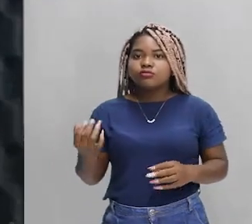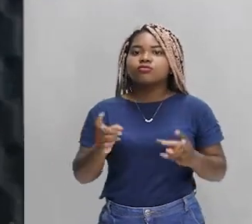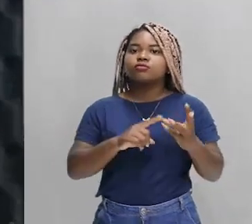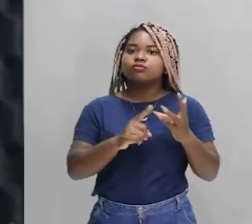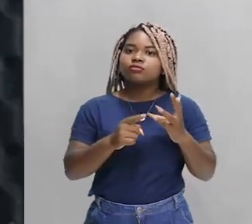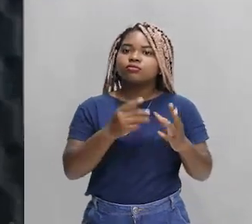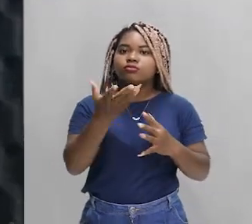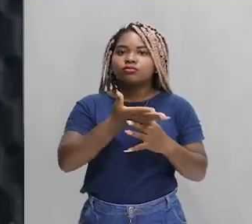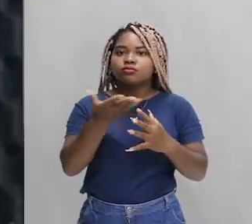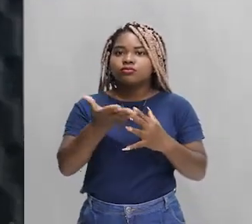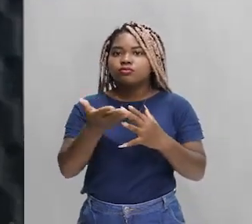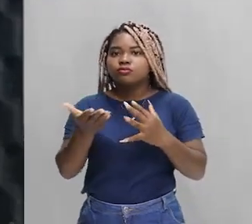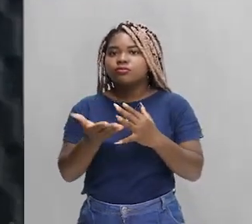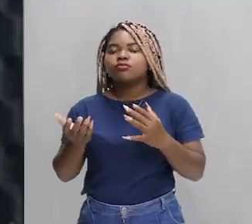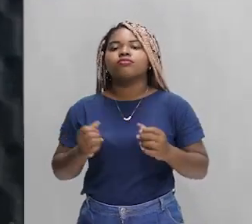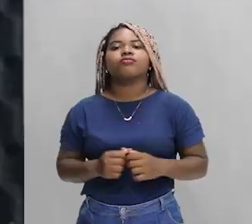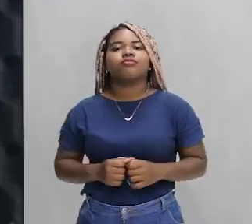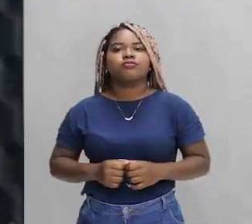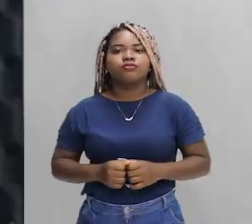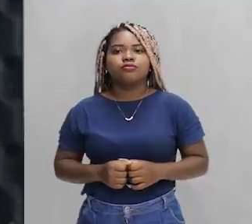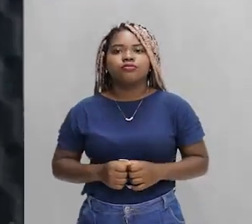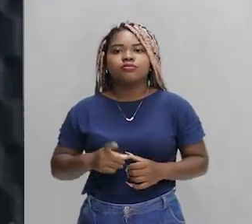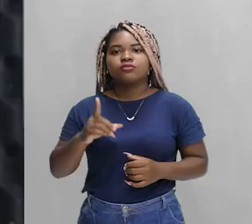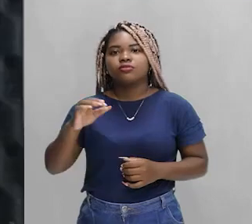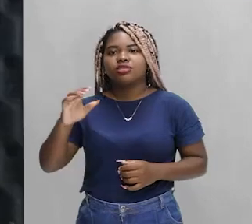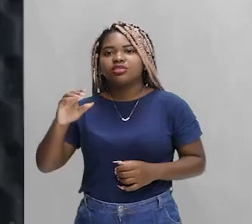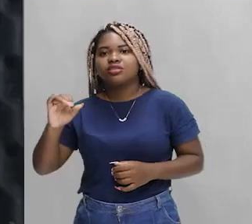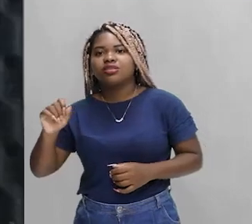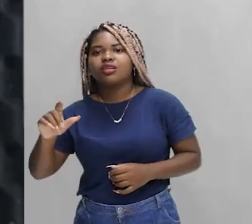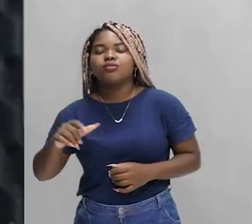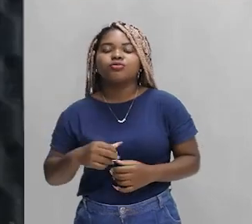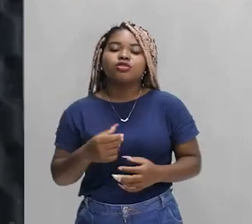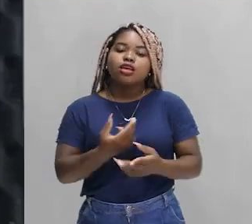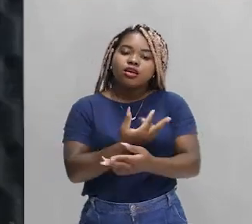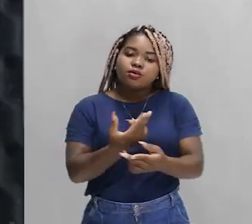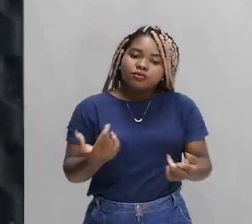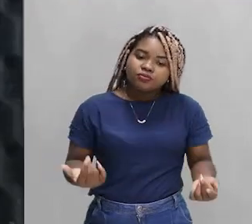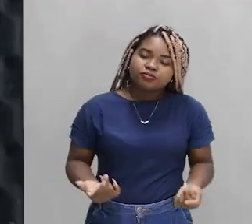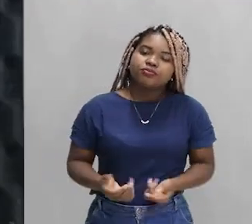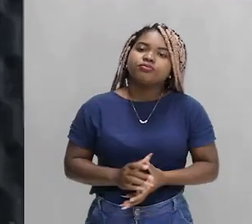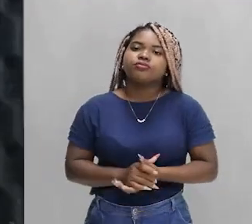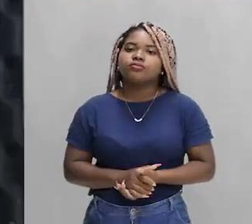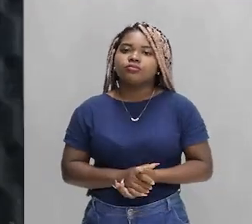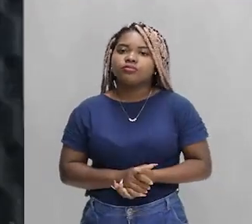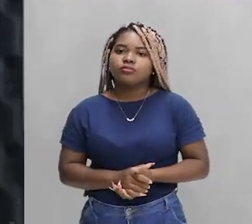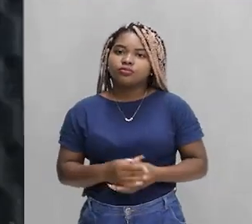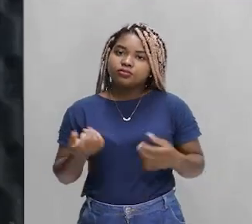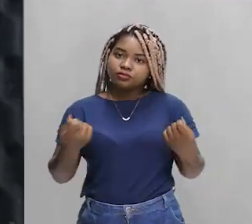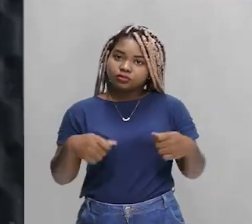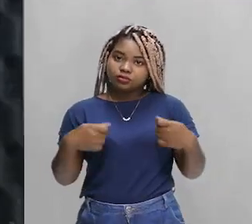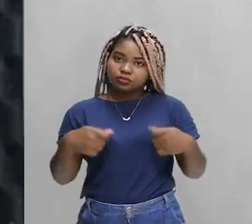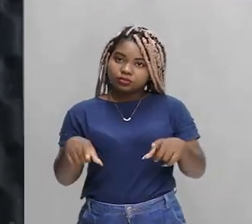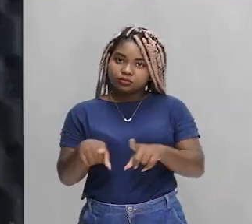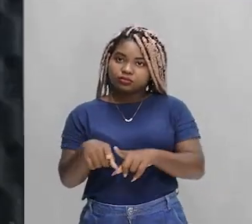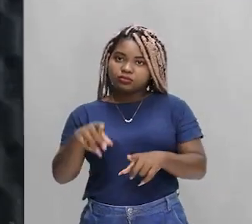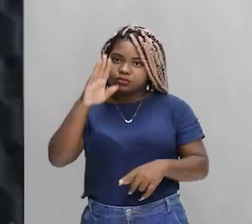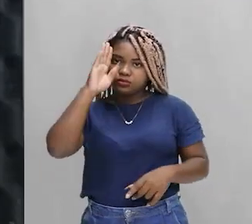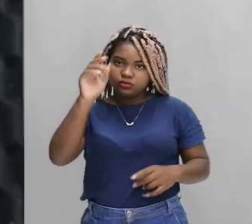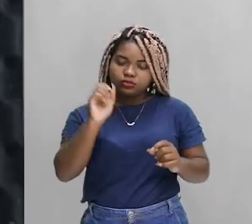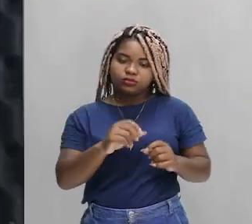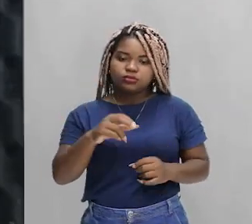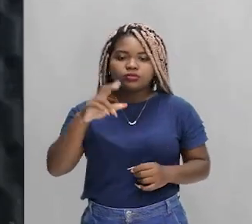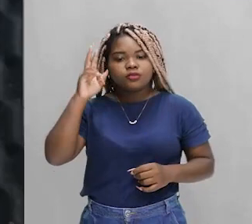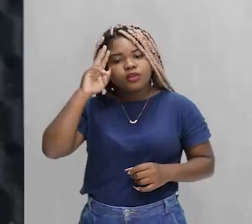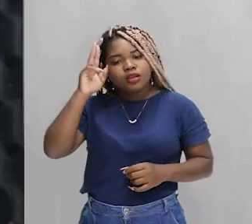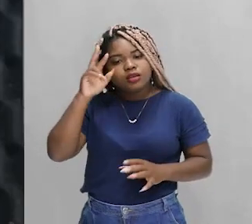sílabas, né? Monossílabos, dissílabos, trissílabos e polissílabos. E vocês precisam principalmente relembrar as